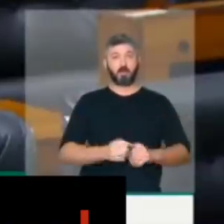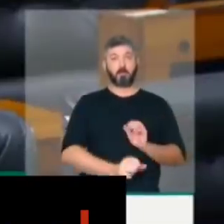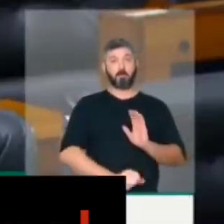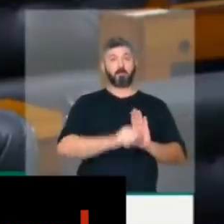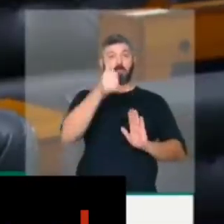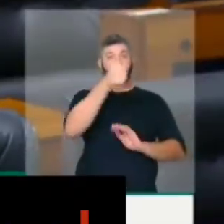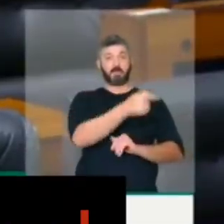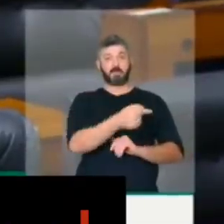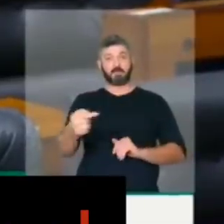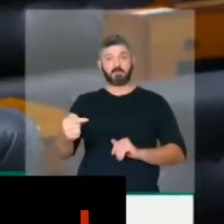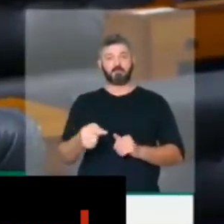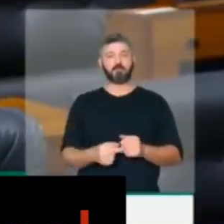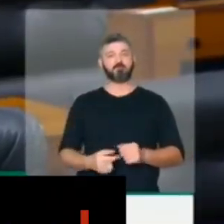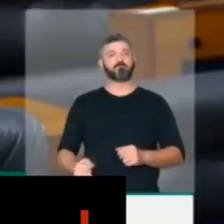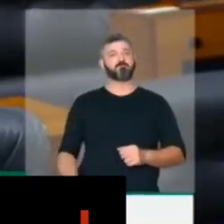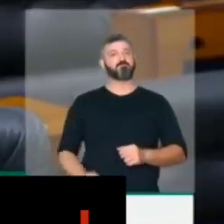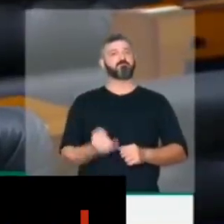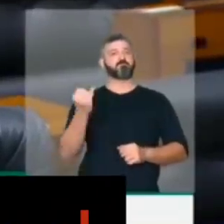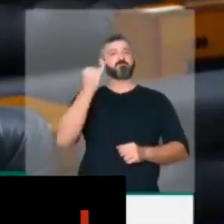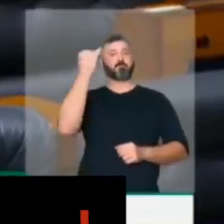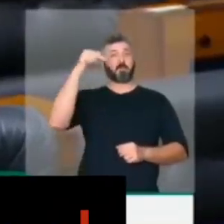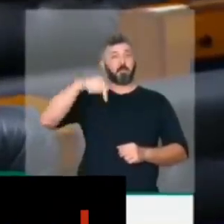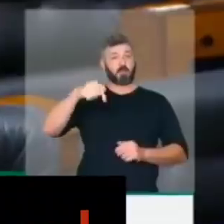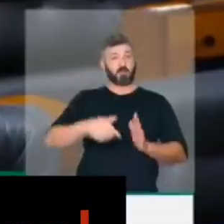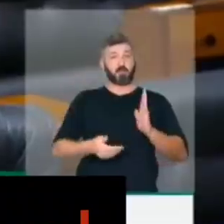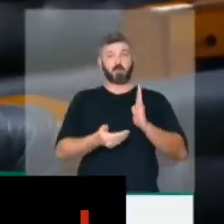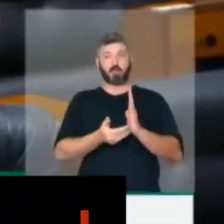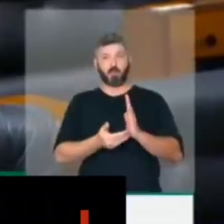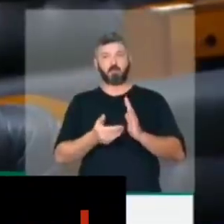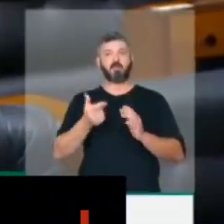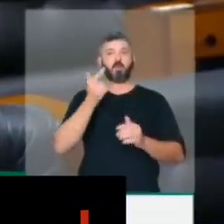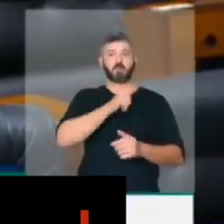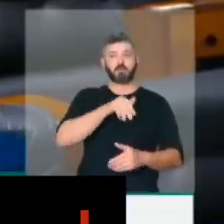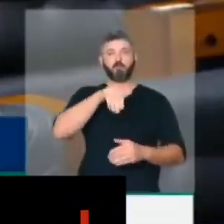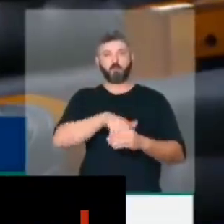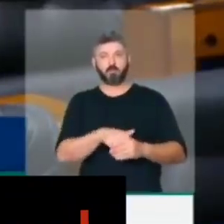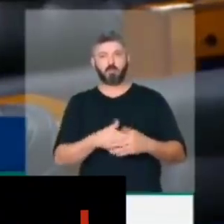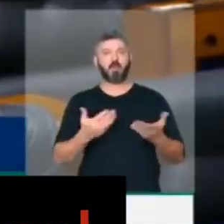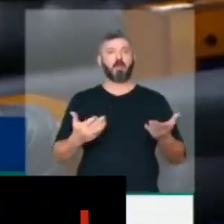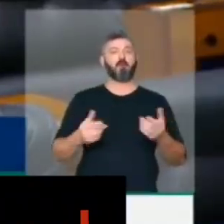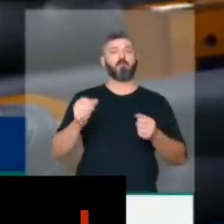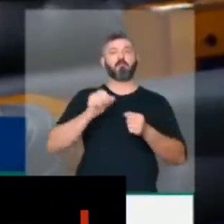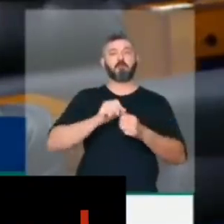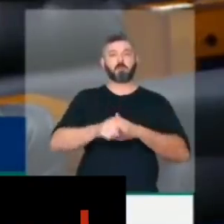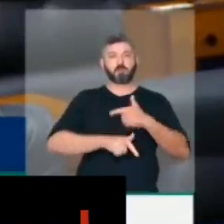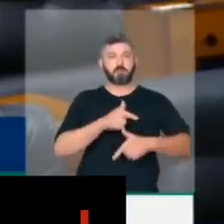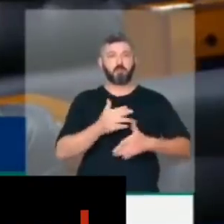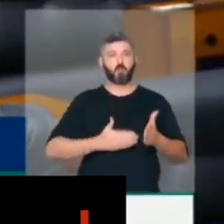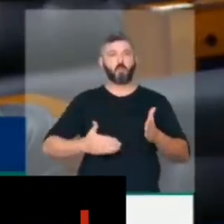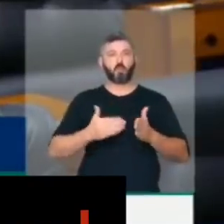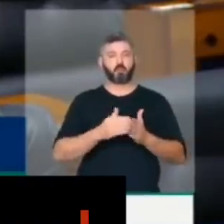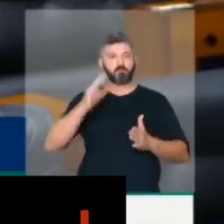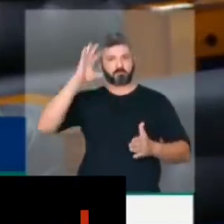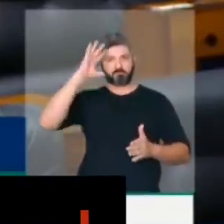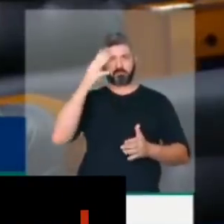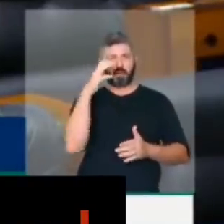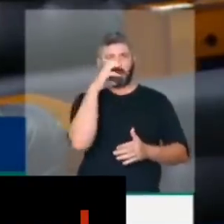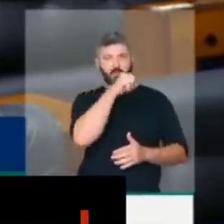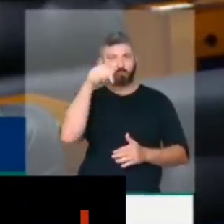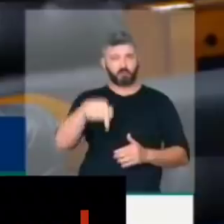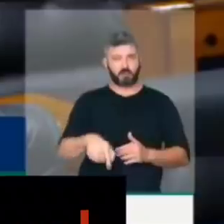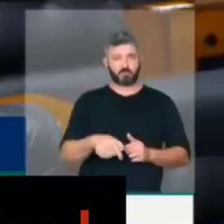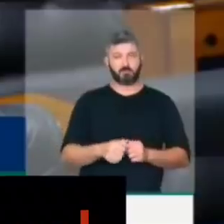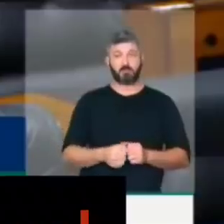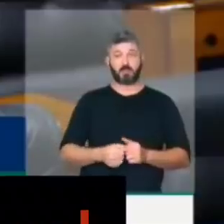semana. Muito importante que a Câmara tenha curso, que a Câmara vote, que a Câmara faça com que os projetos sejam deliberados por essa